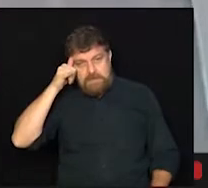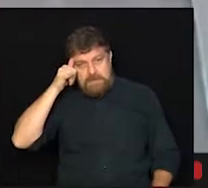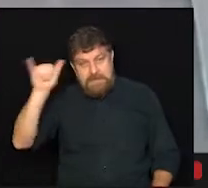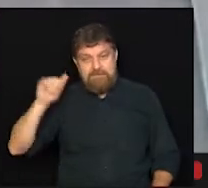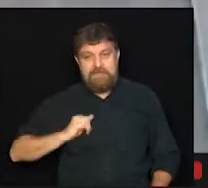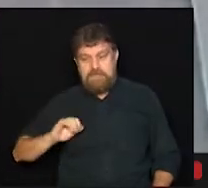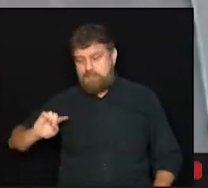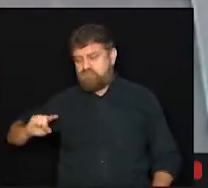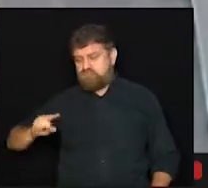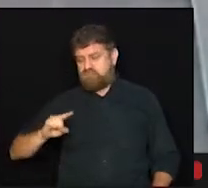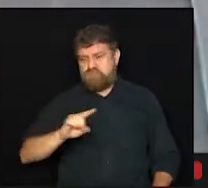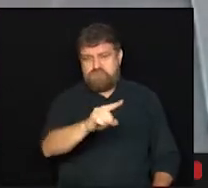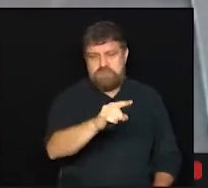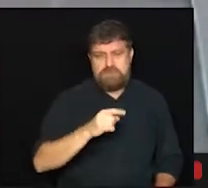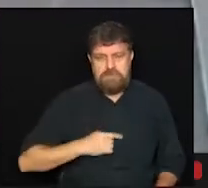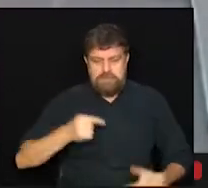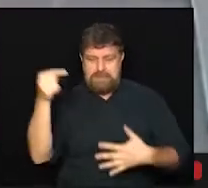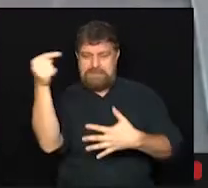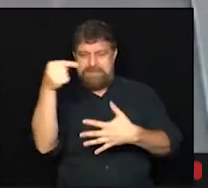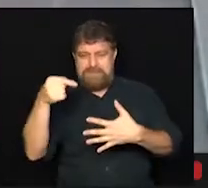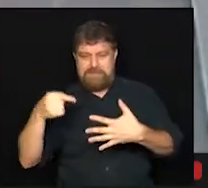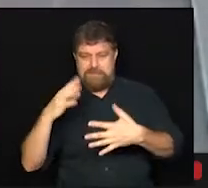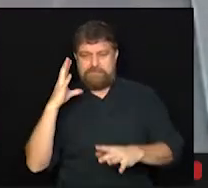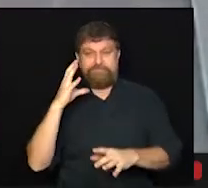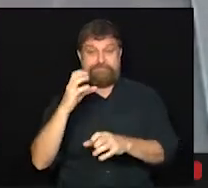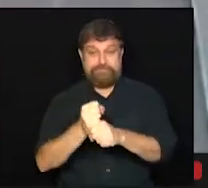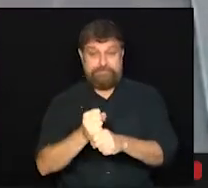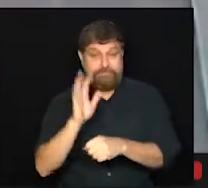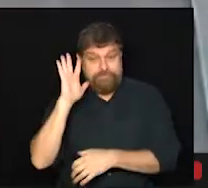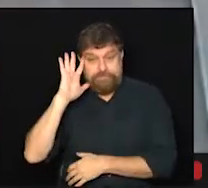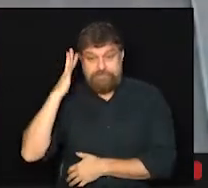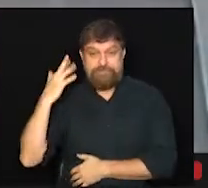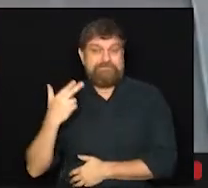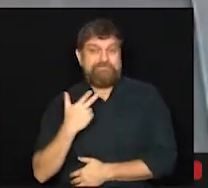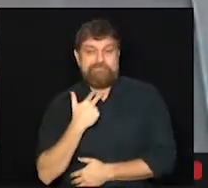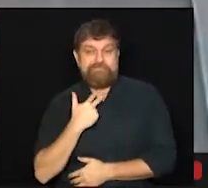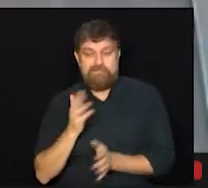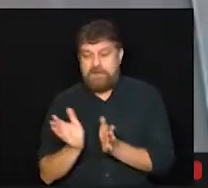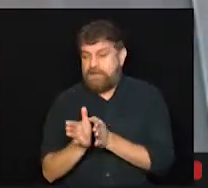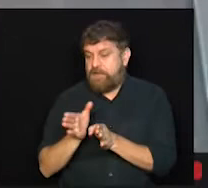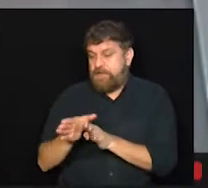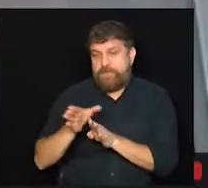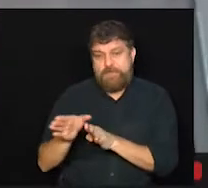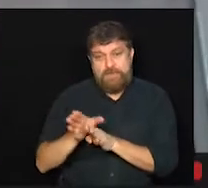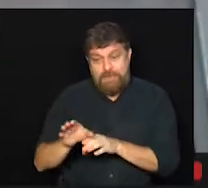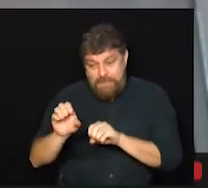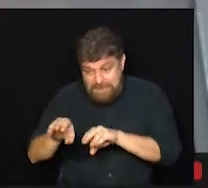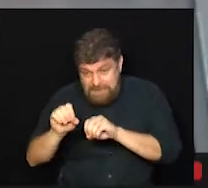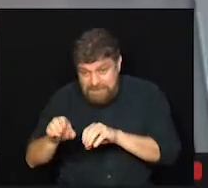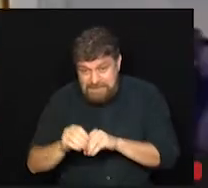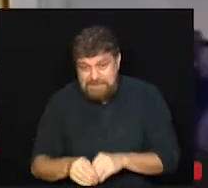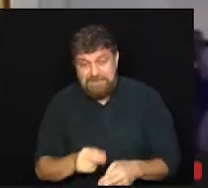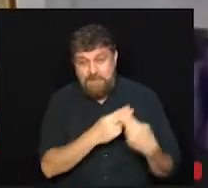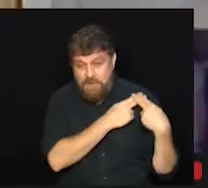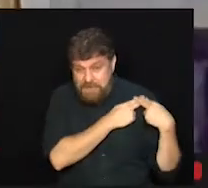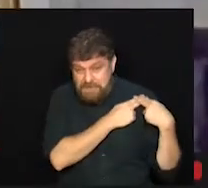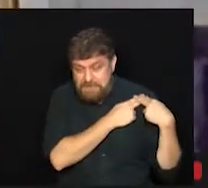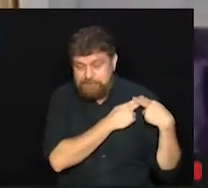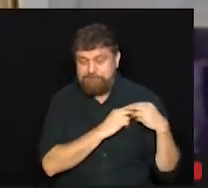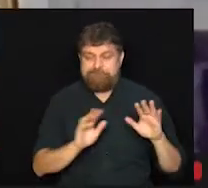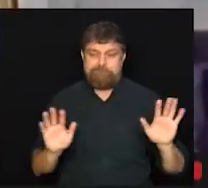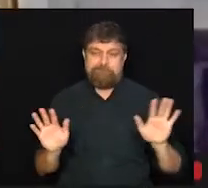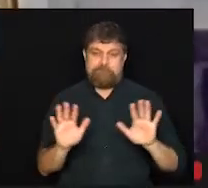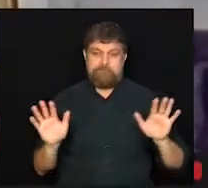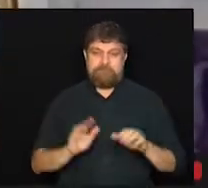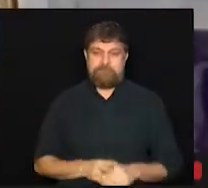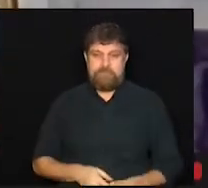de elementos para a tomada de decisão e não pode ser feita pelo conselho. Então, isso tem que ser uma discussão muito